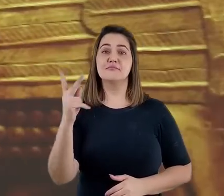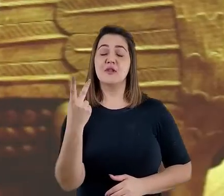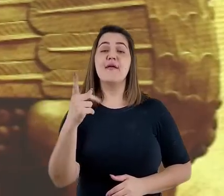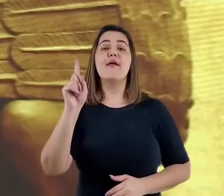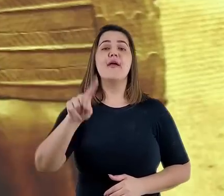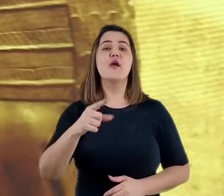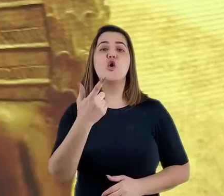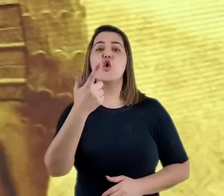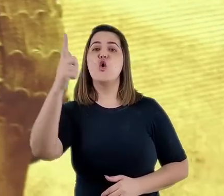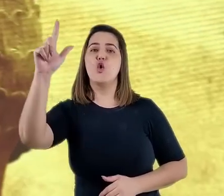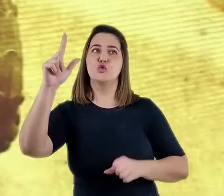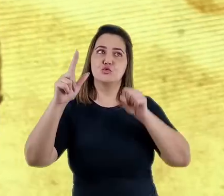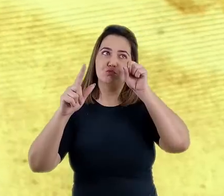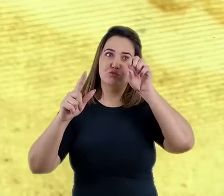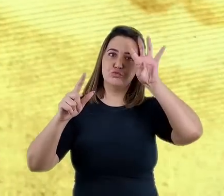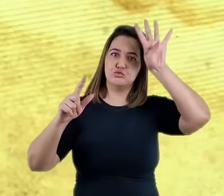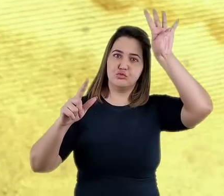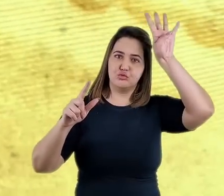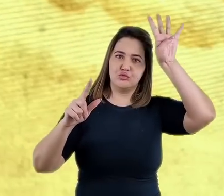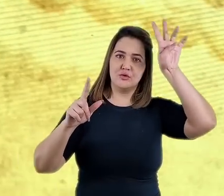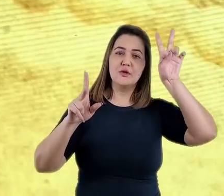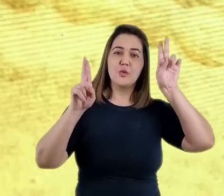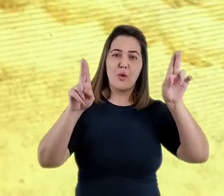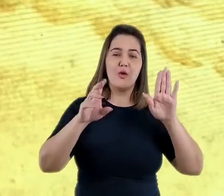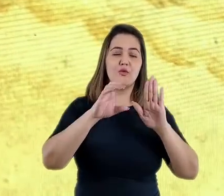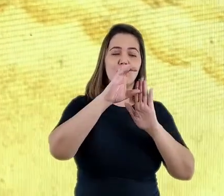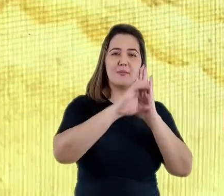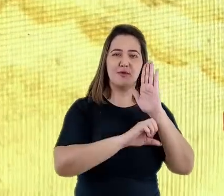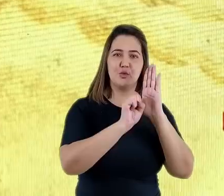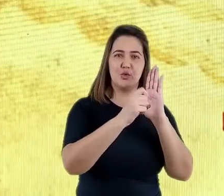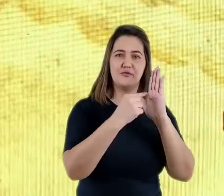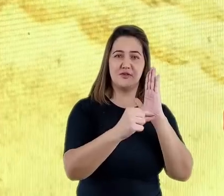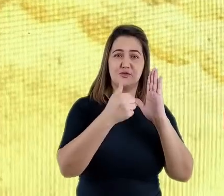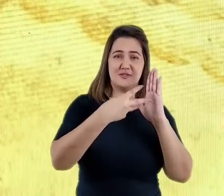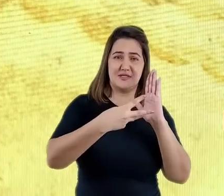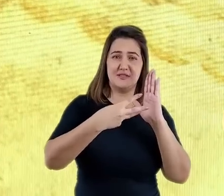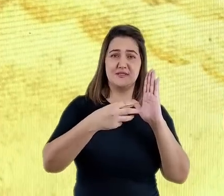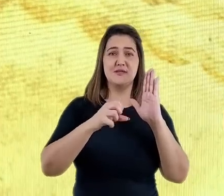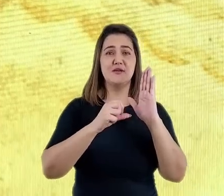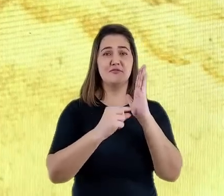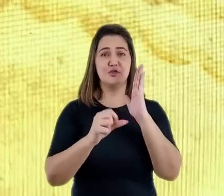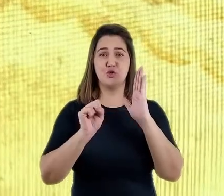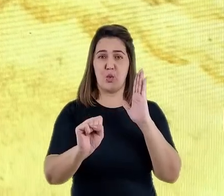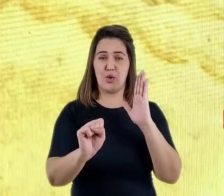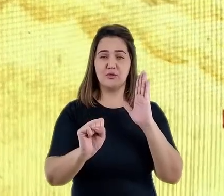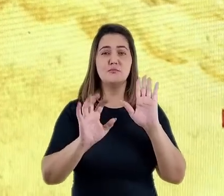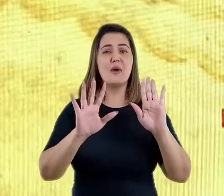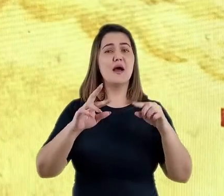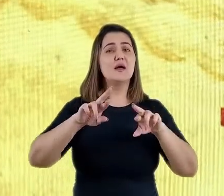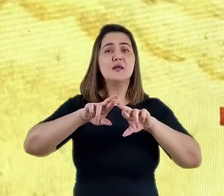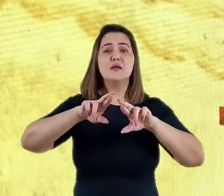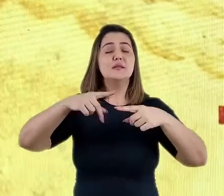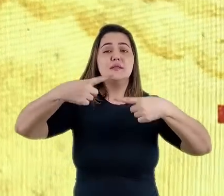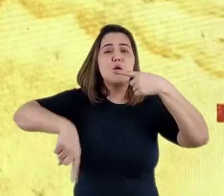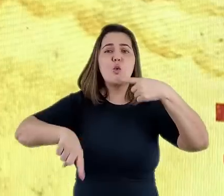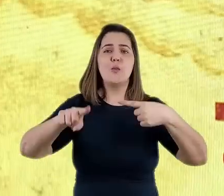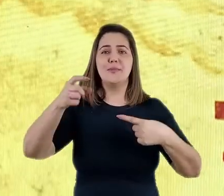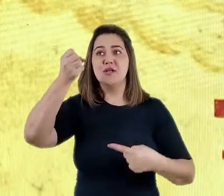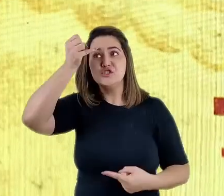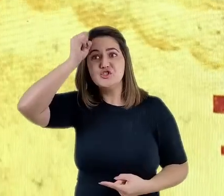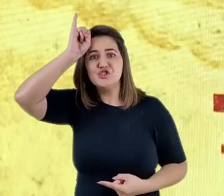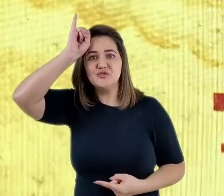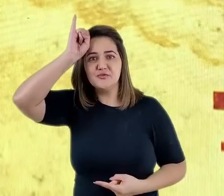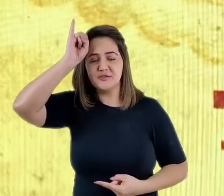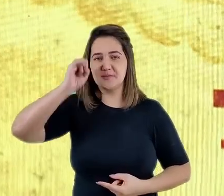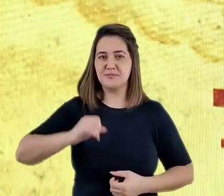vinda de outros chifres, daqueles 4 chifres de Daniel 8, versos 13 e 8. Mas não faz parte da descrição